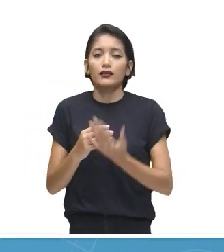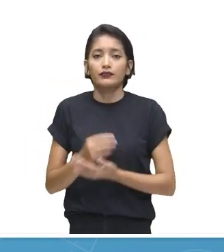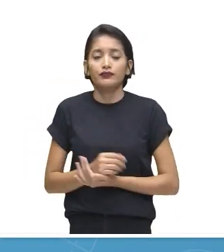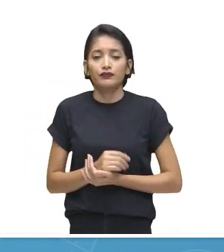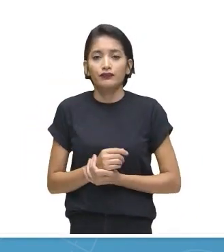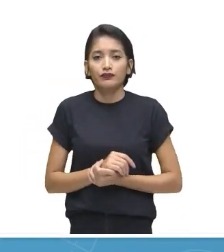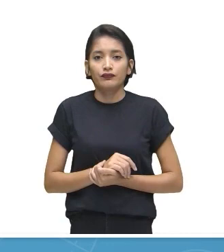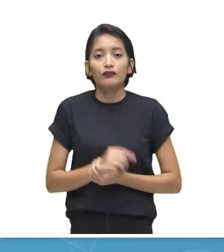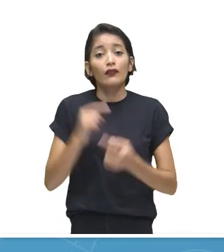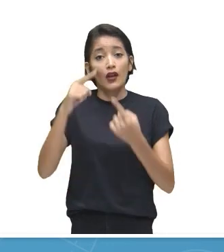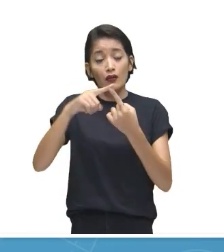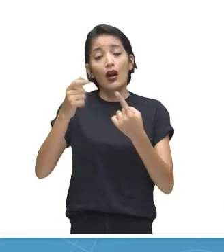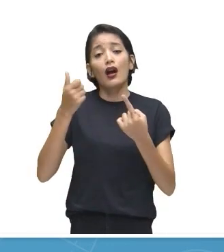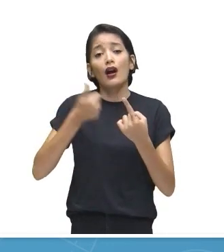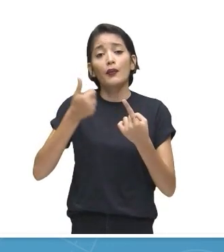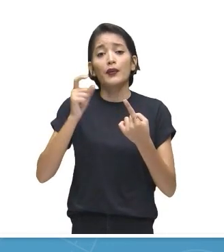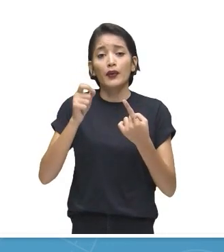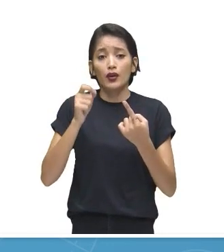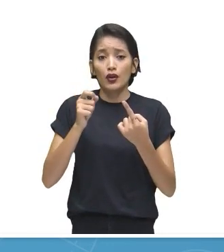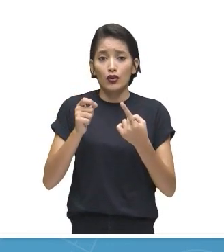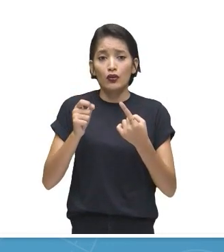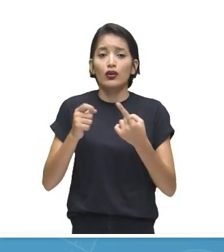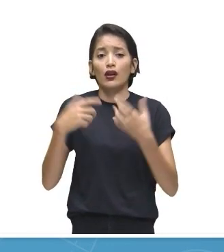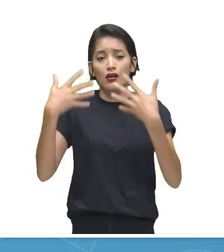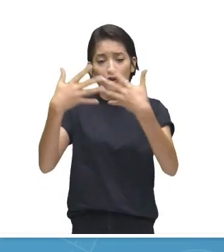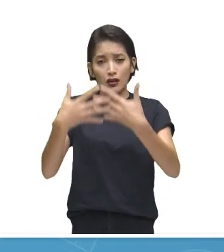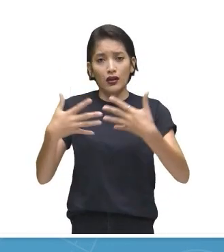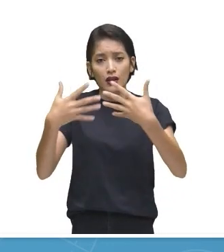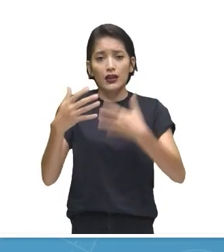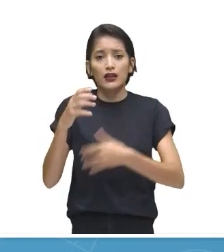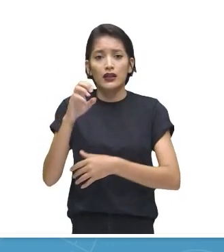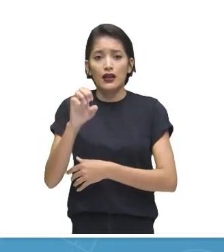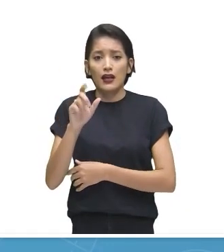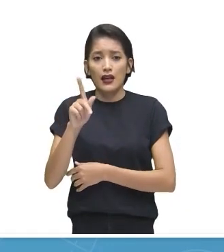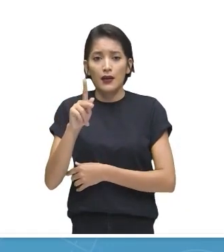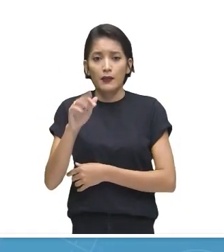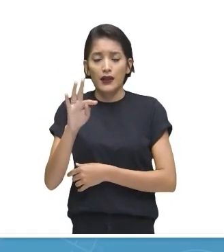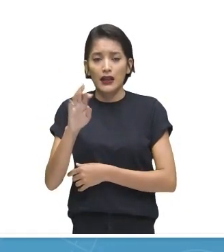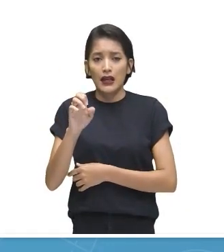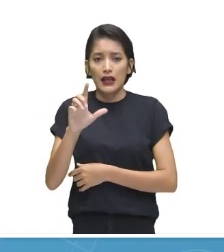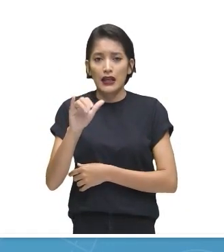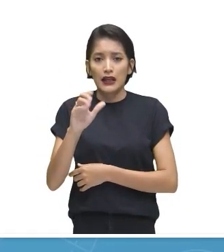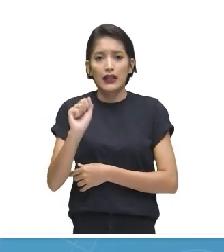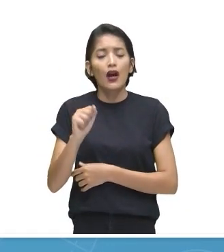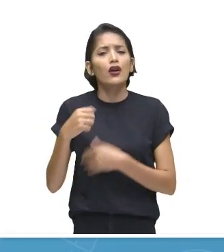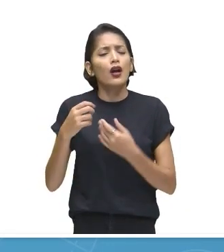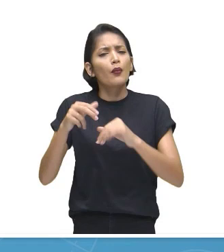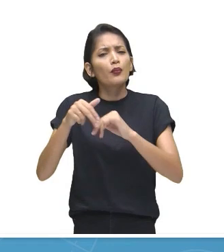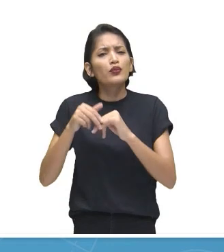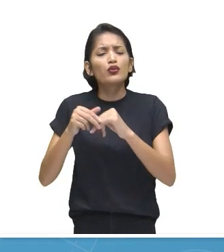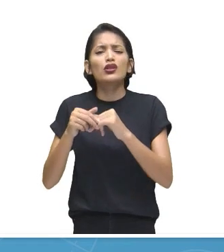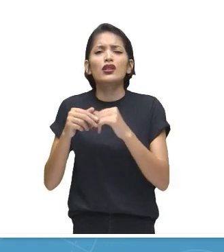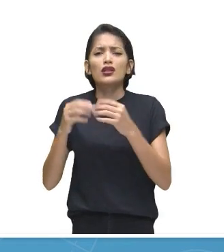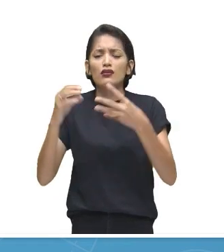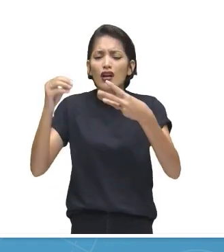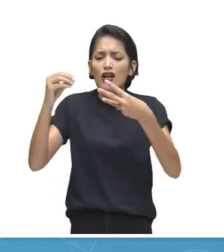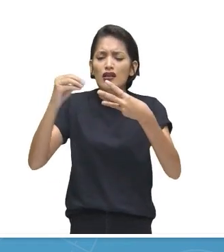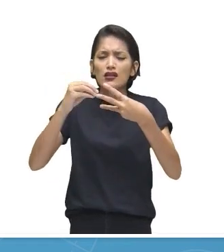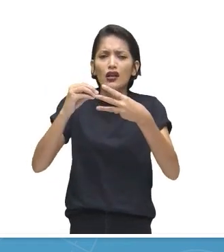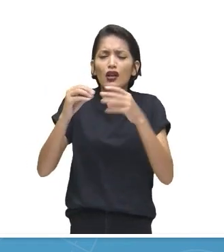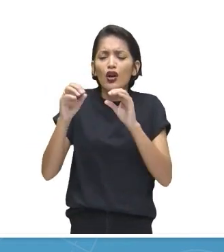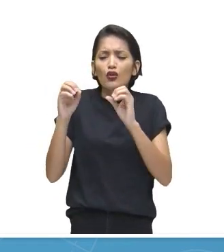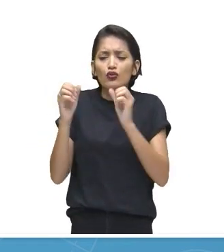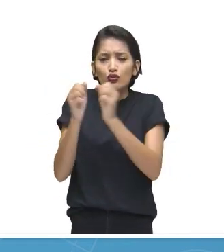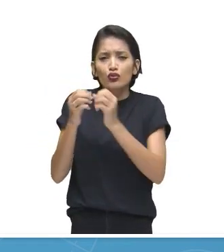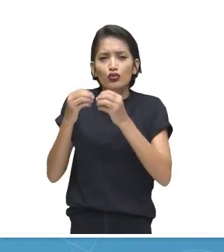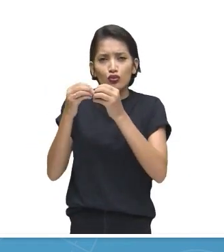derme. A epiderme é formada por tecido epitelial, por isso vamos ver as suas células muito juntas e com poucas substâncias entre